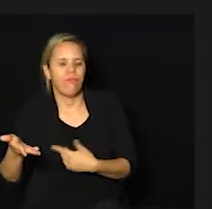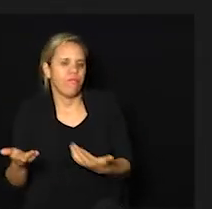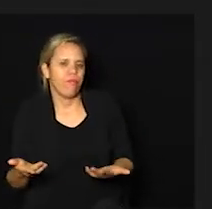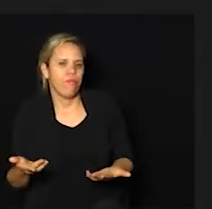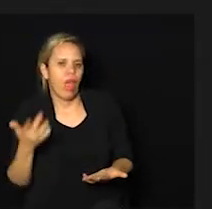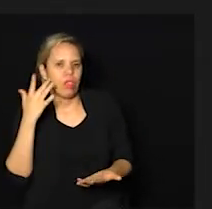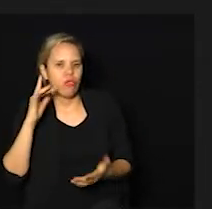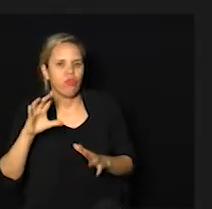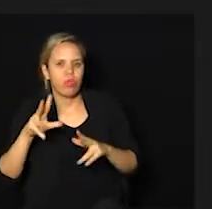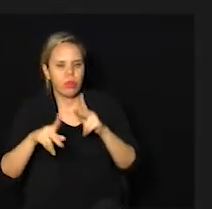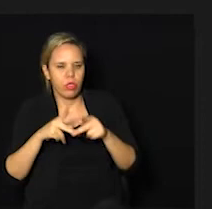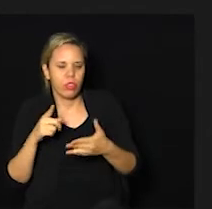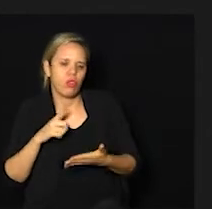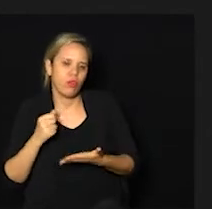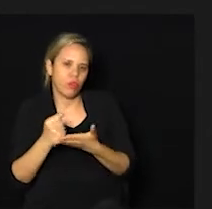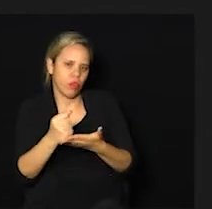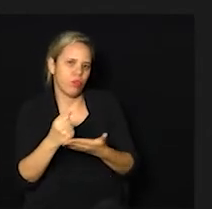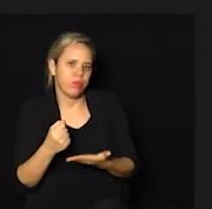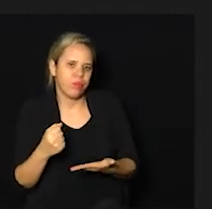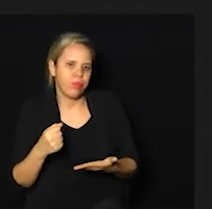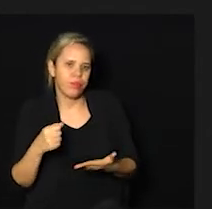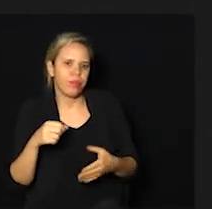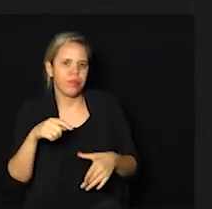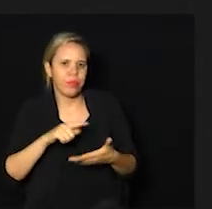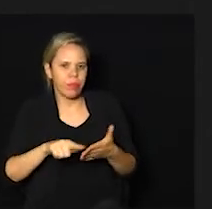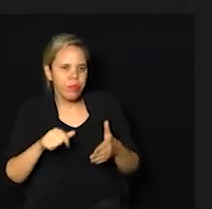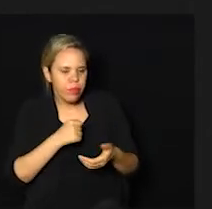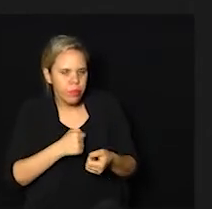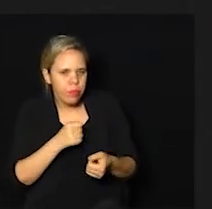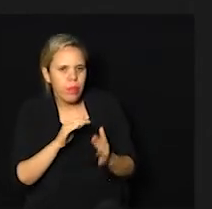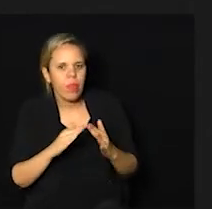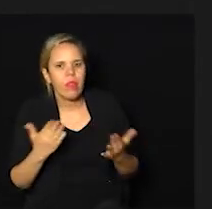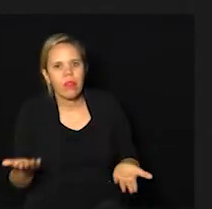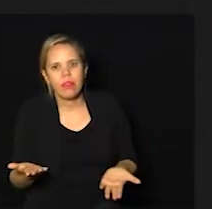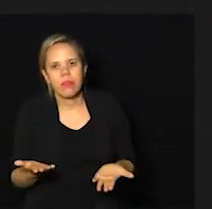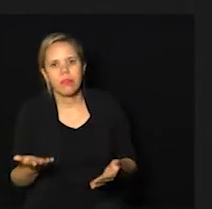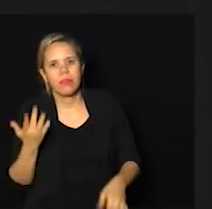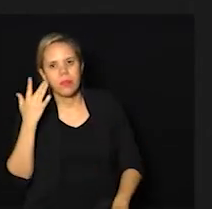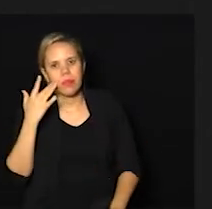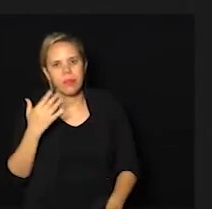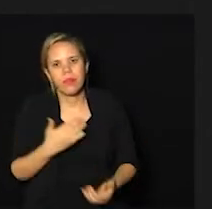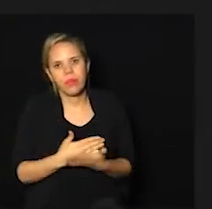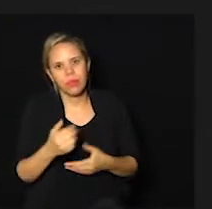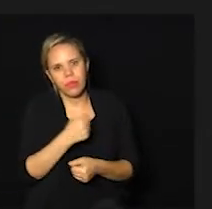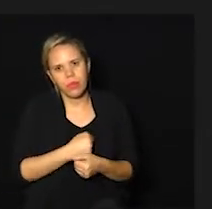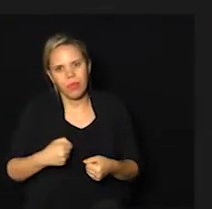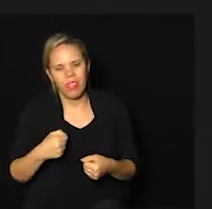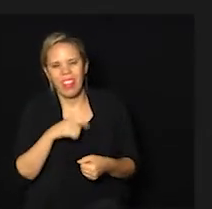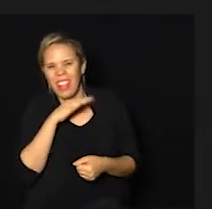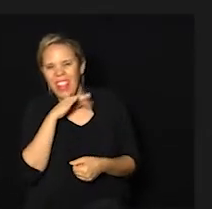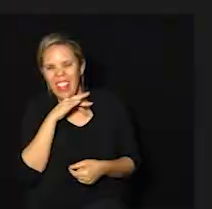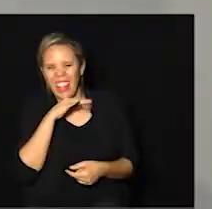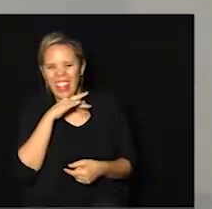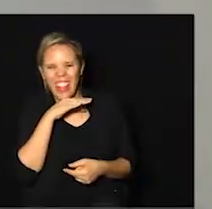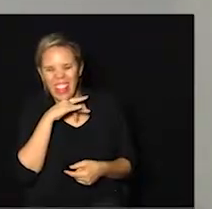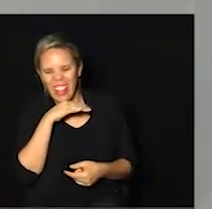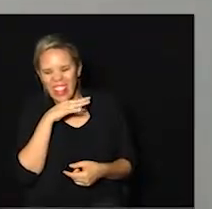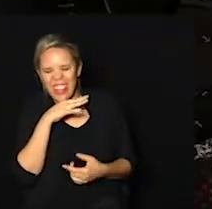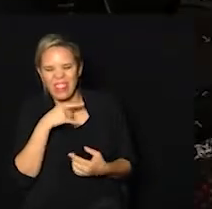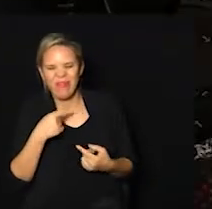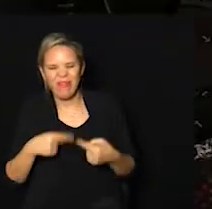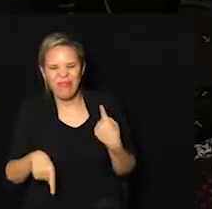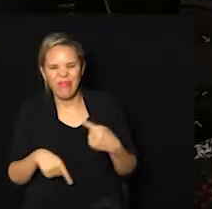acho que todas têm alguém para ajudar também em casa. E aí a gente começou a cozinhar muito mal.